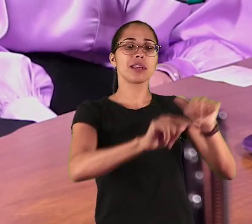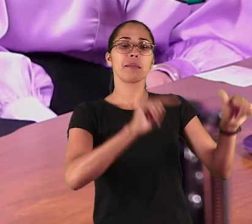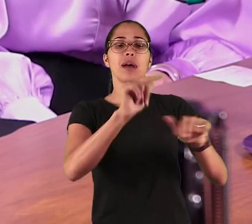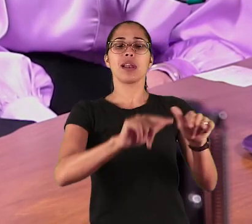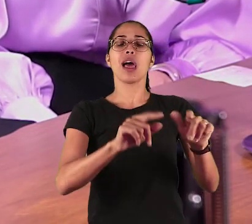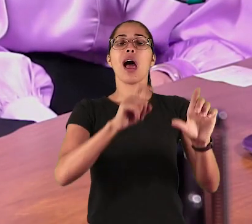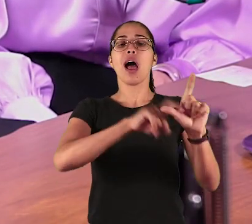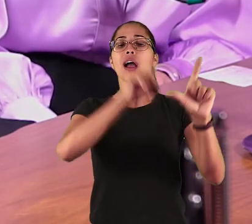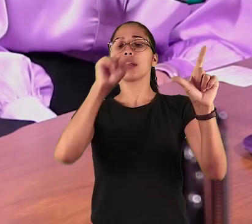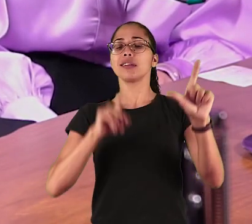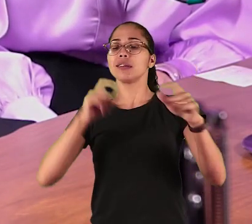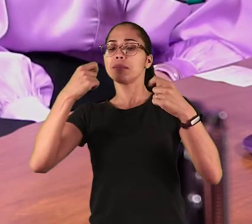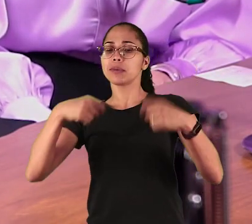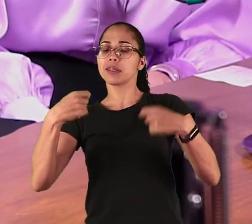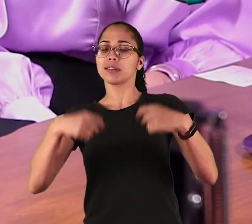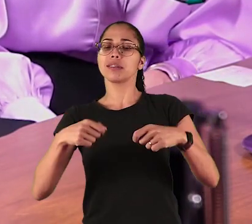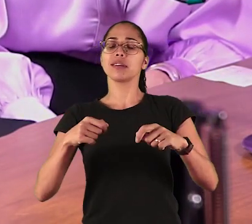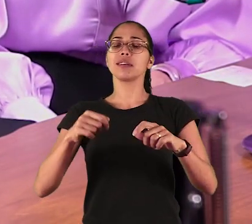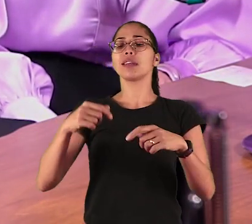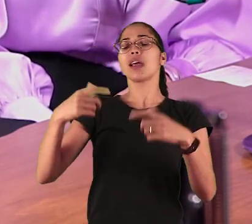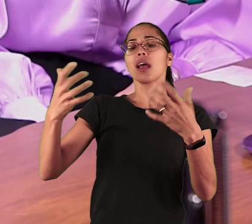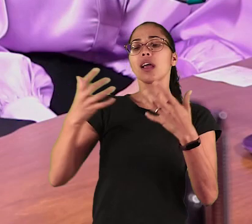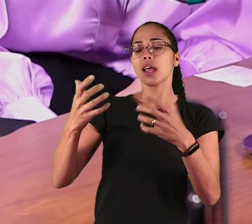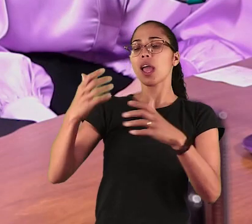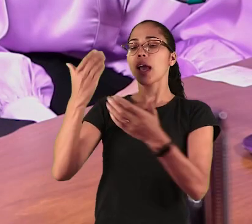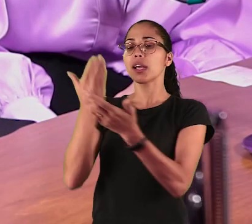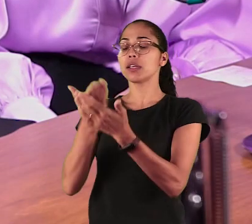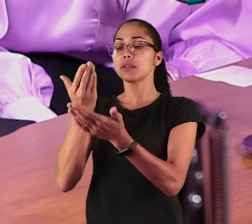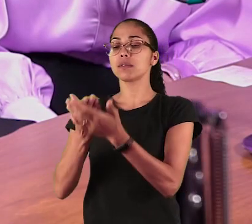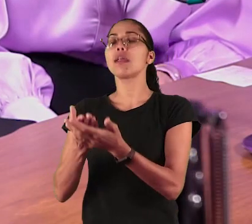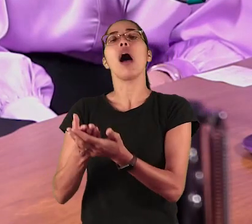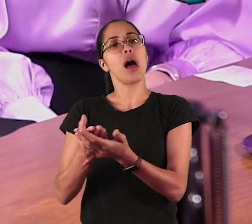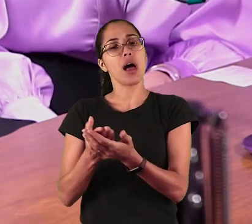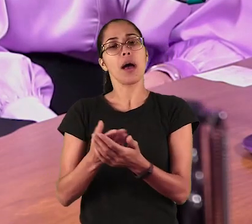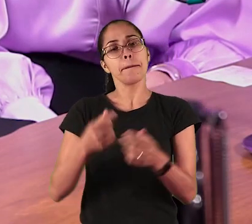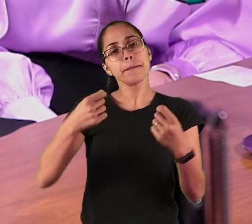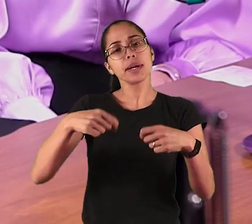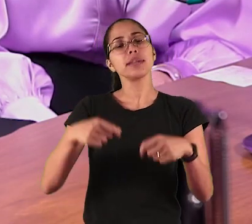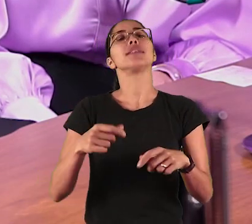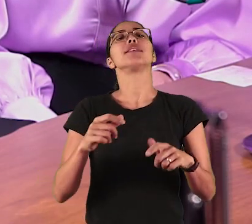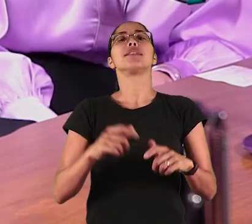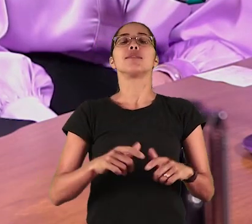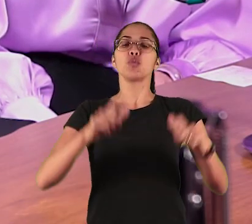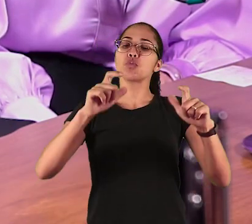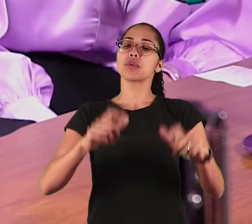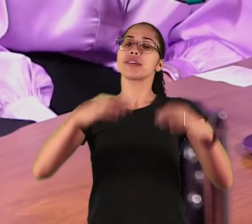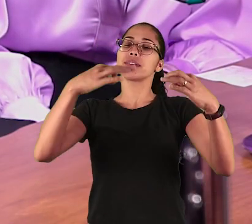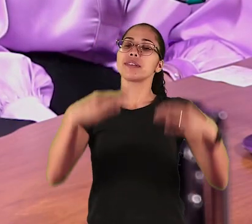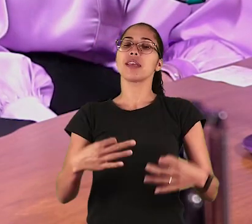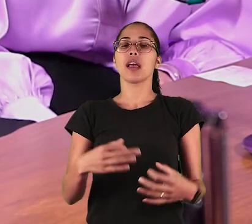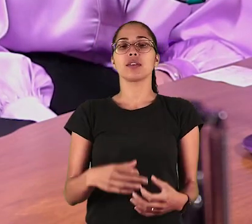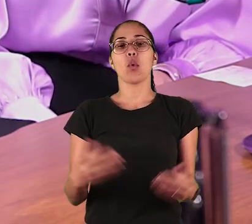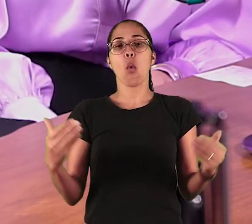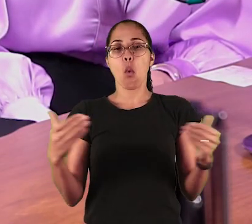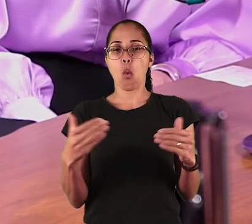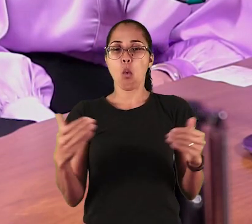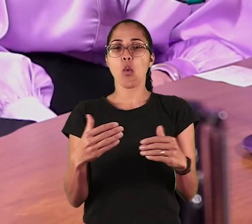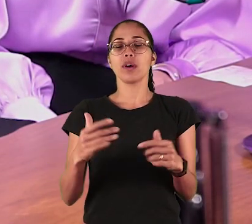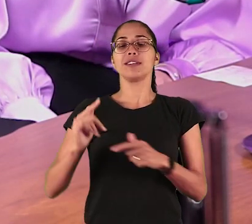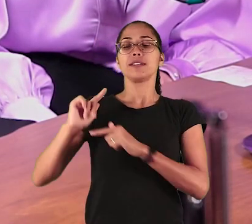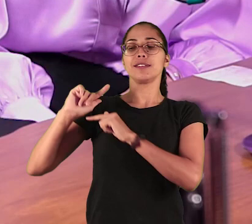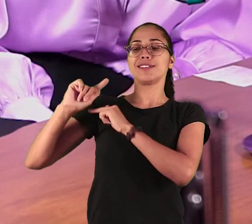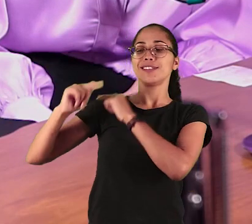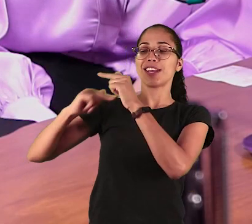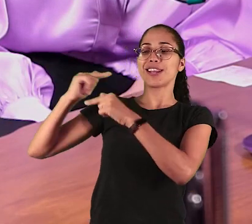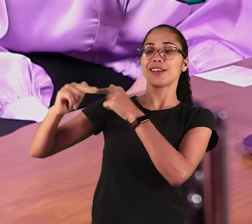independente a gente ajudar a gente a gente precisa desse lugar então eu acho que hoje existe uma um questionamento